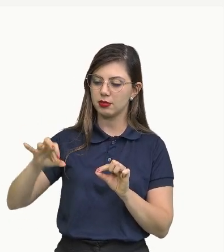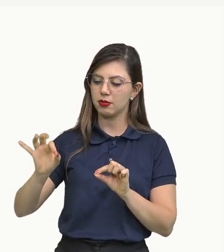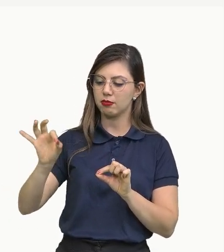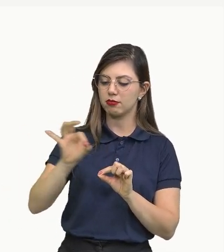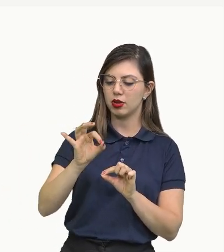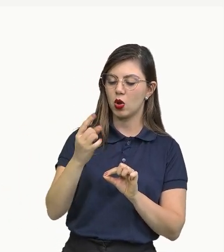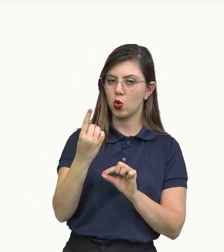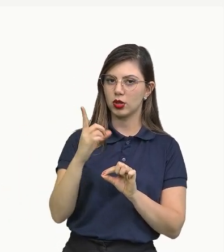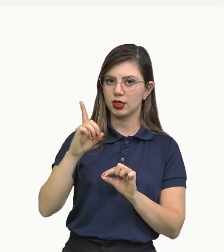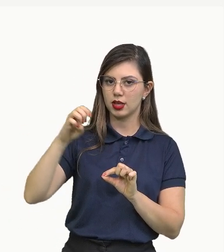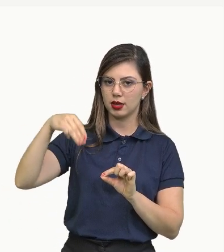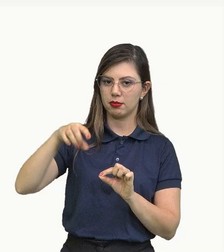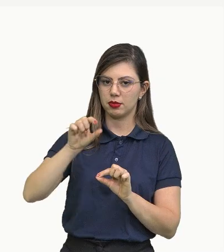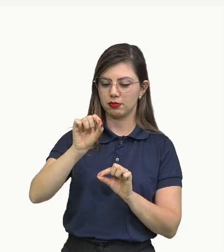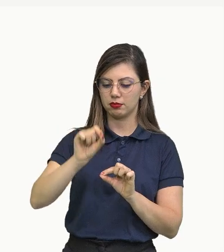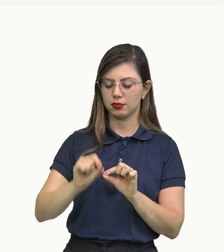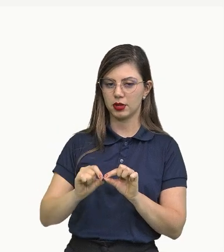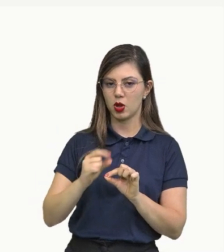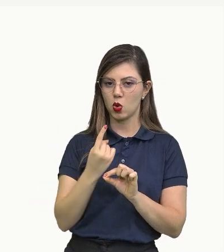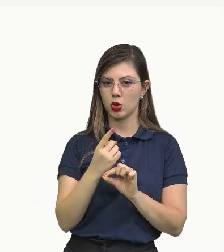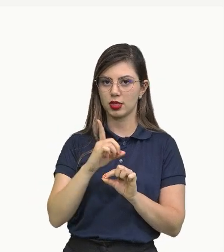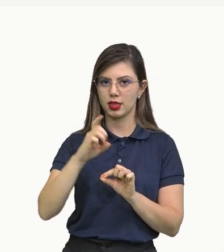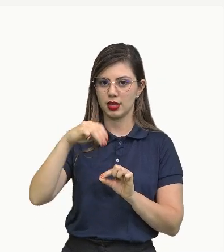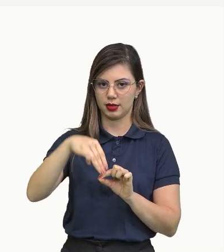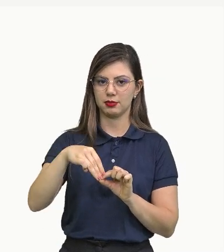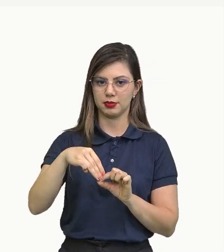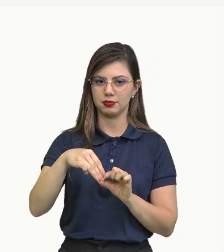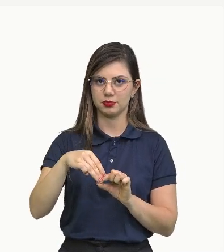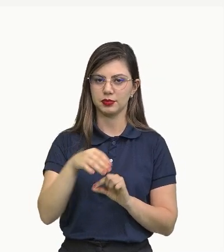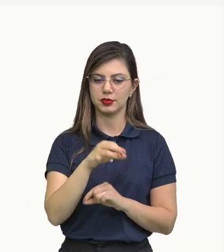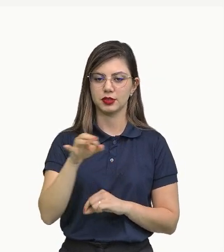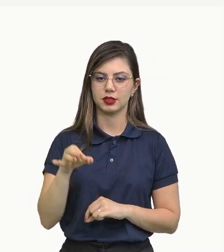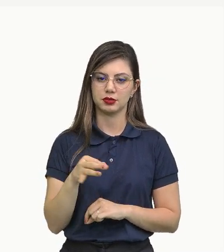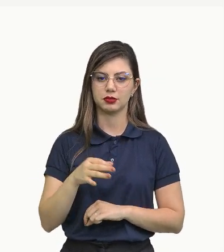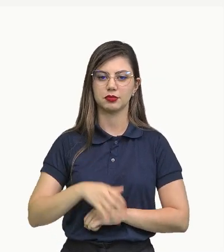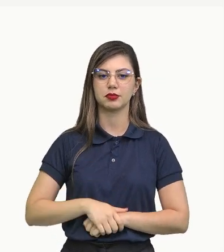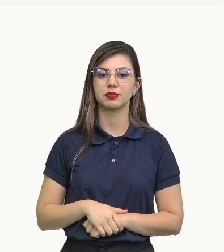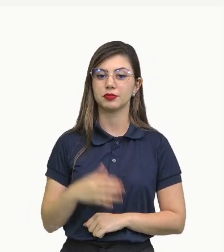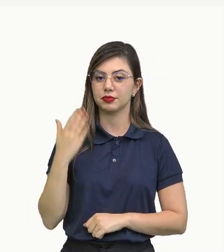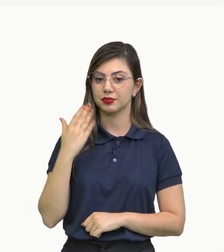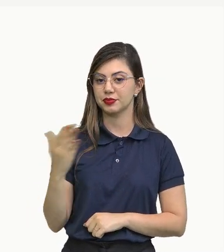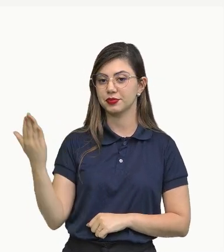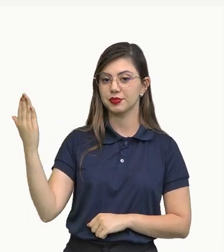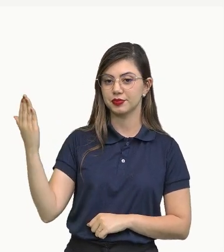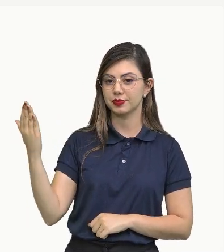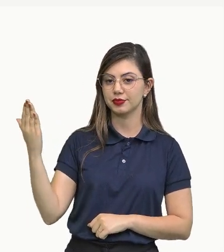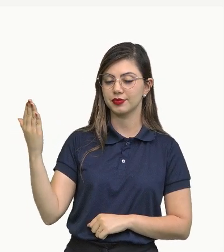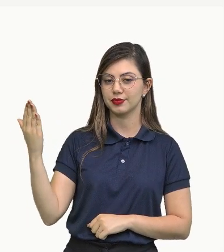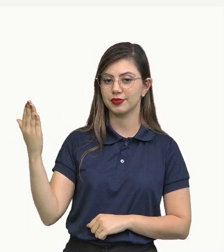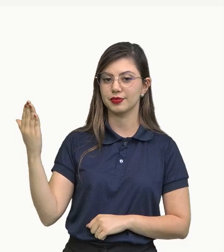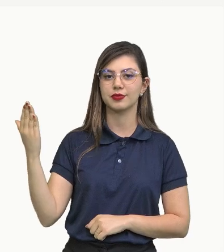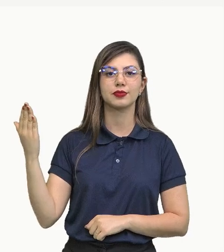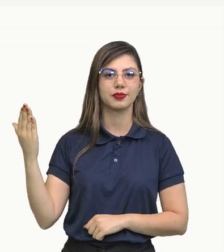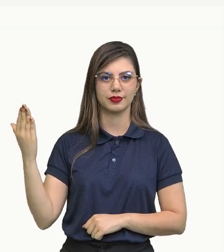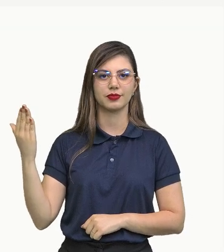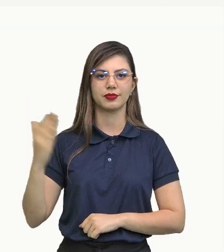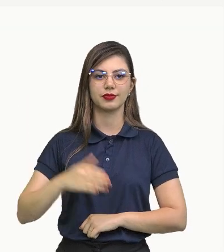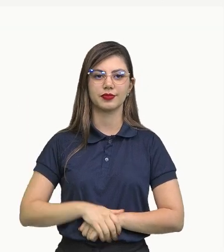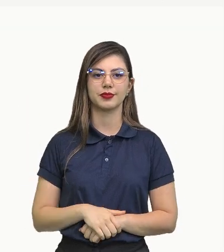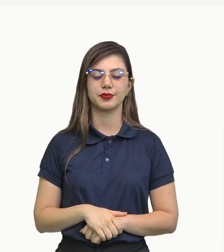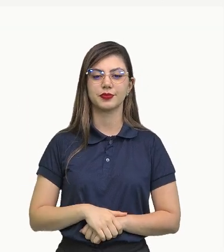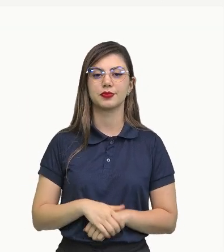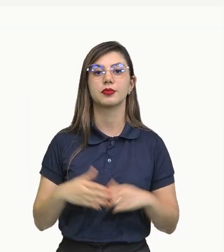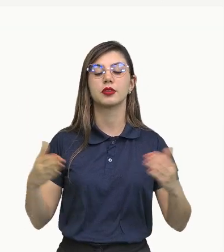A aresta vai ter 1 decímetro e esse decímetro aqui a gente pode escrever de um modo mais reduzido, que é o dm.